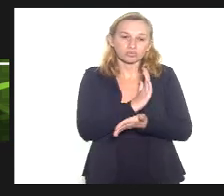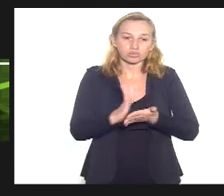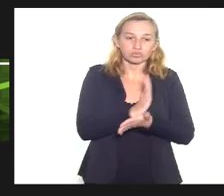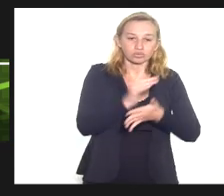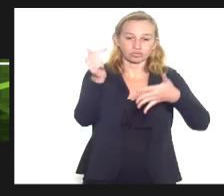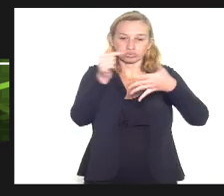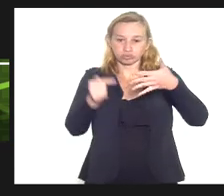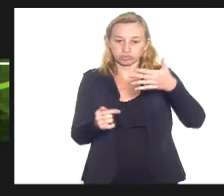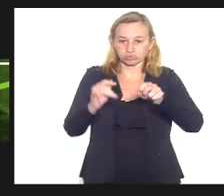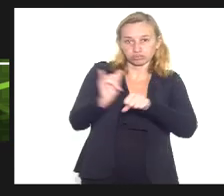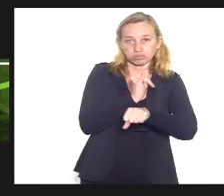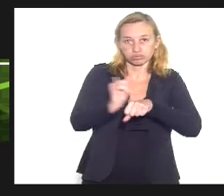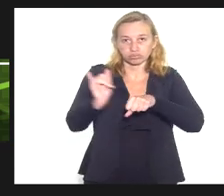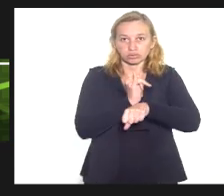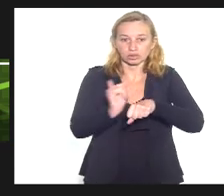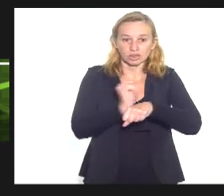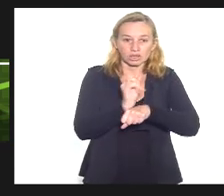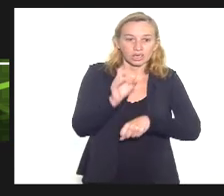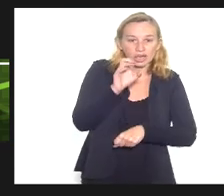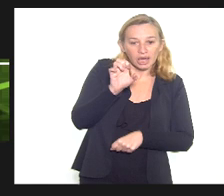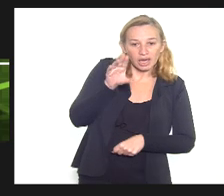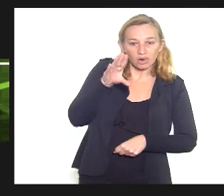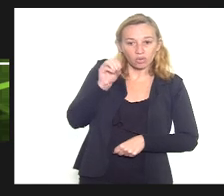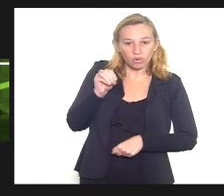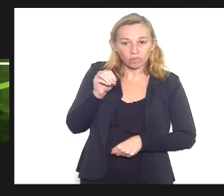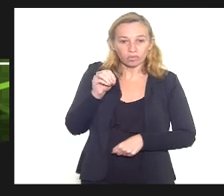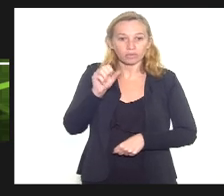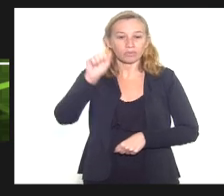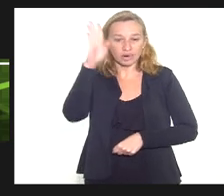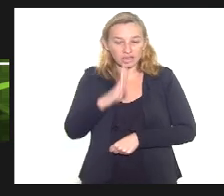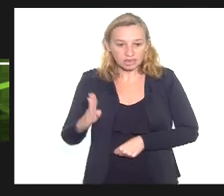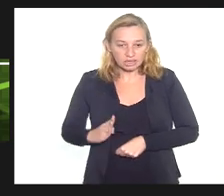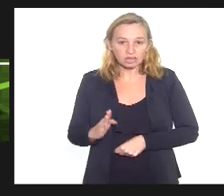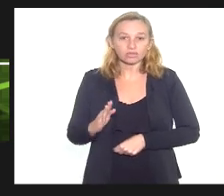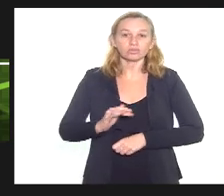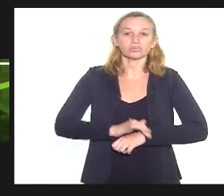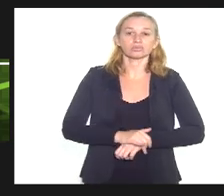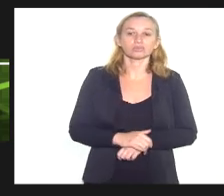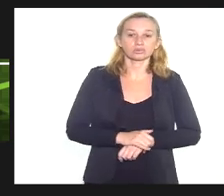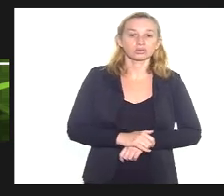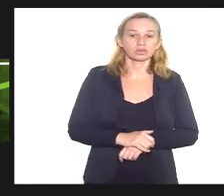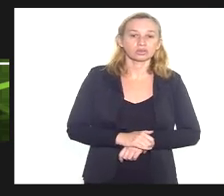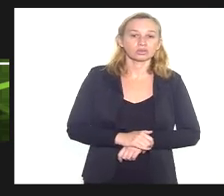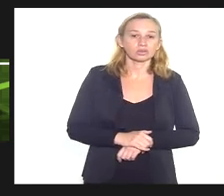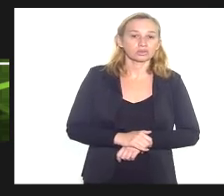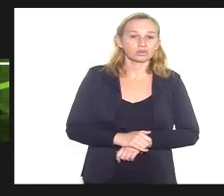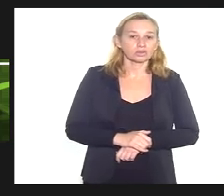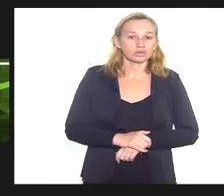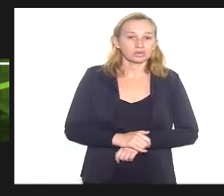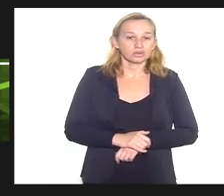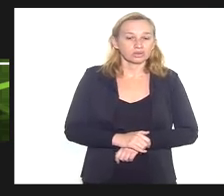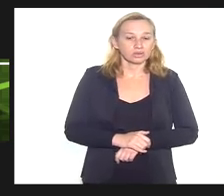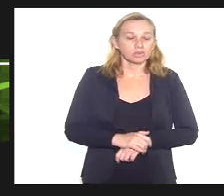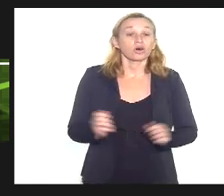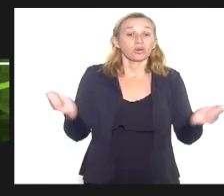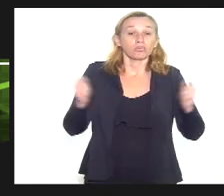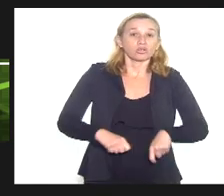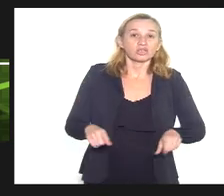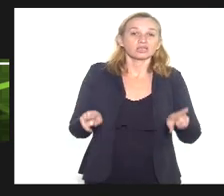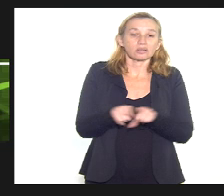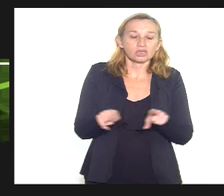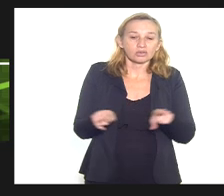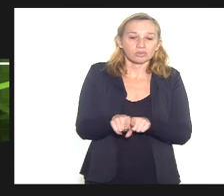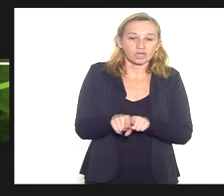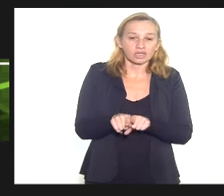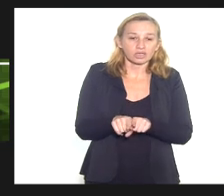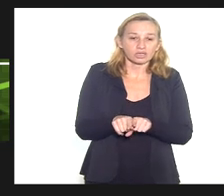interesse estratégico para a Equinor Brasil, Equinor Global, mas também a Equinor Brasil, sobretudo por vermos alto potencial também do mercado